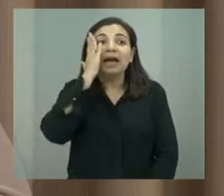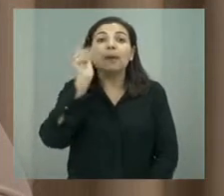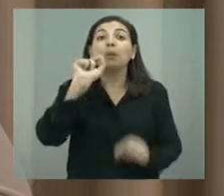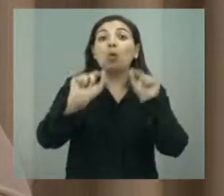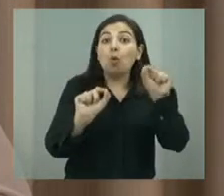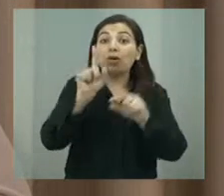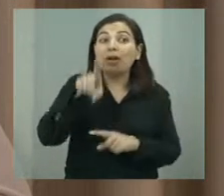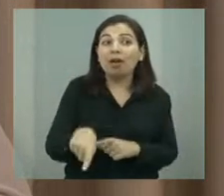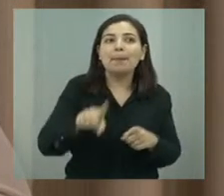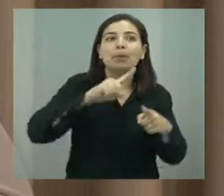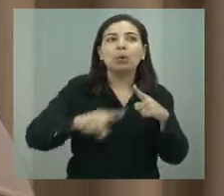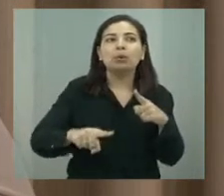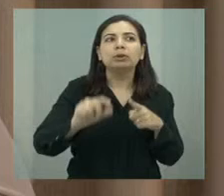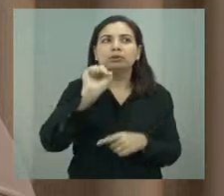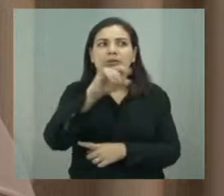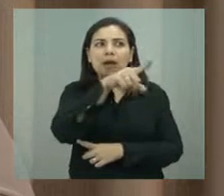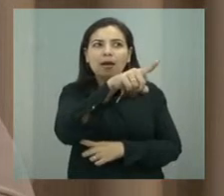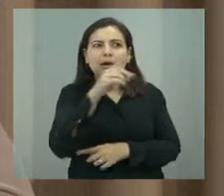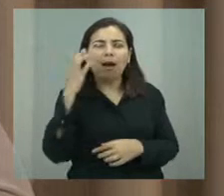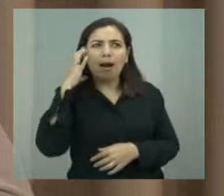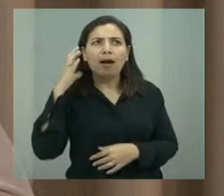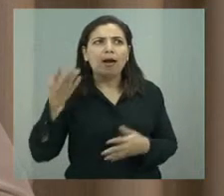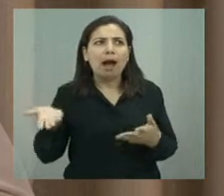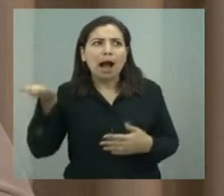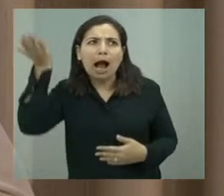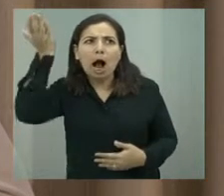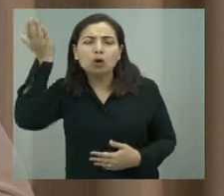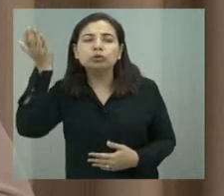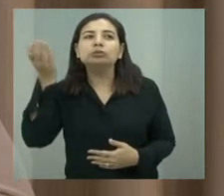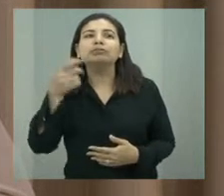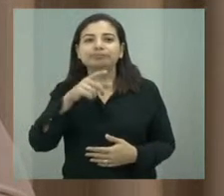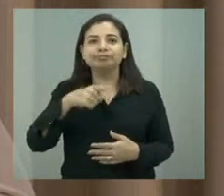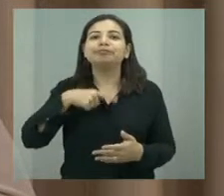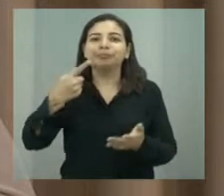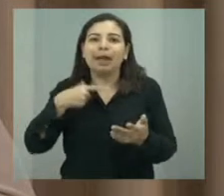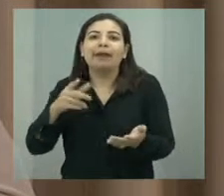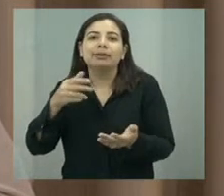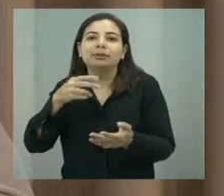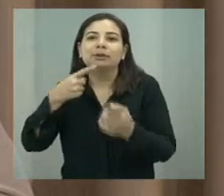E, embora a lei tenha sido modificada por conta de uma questão,